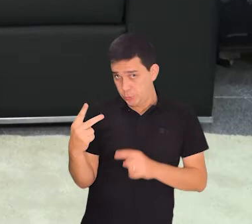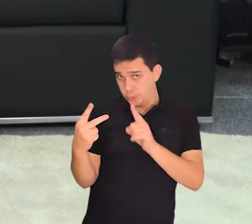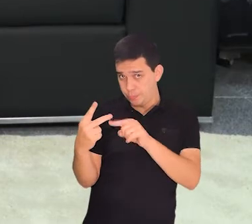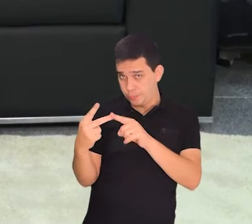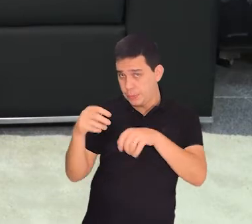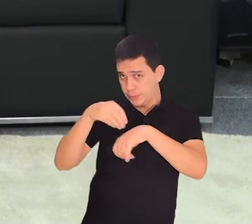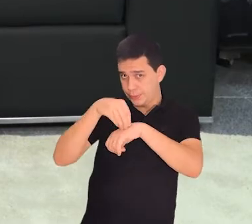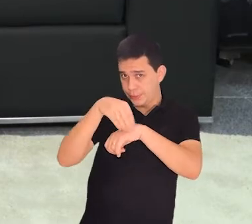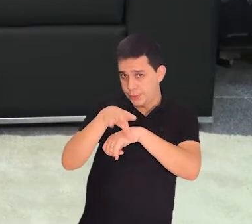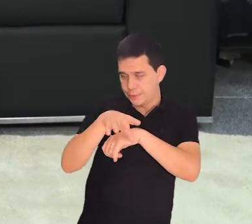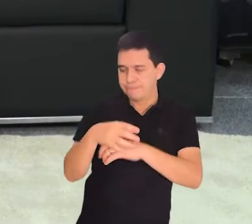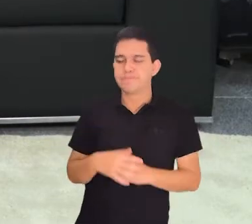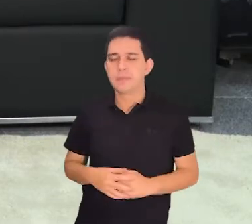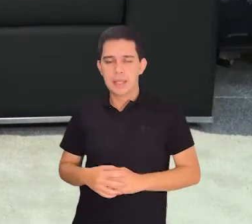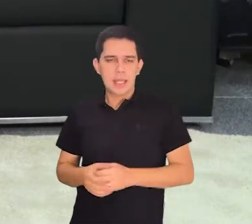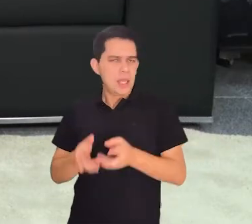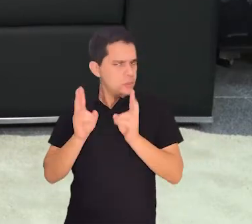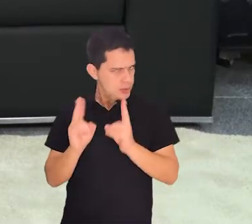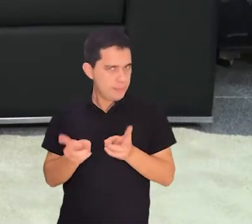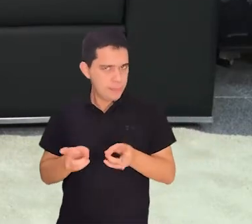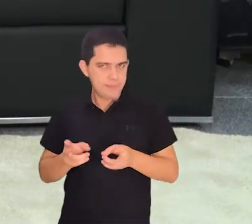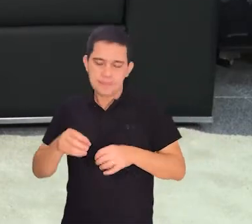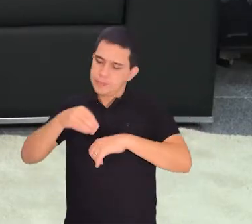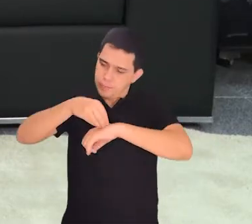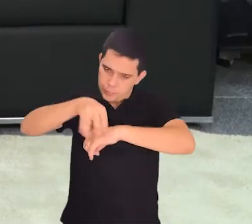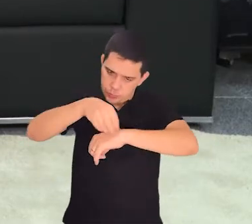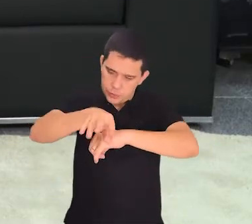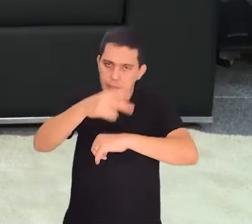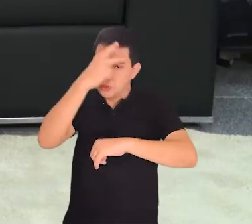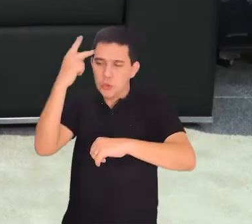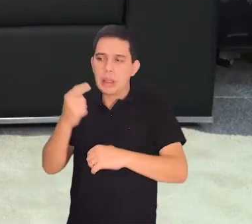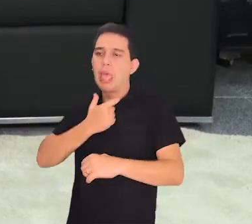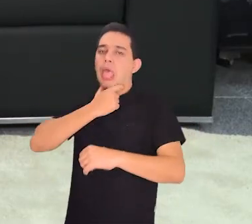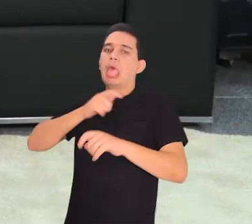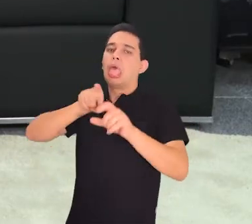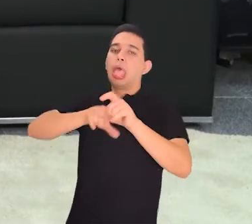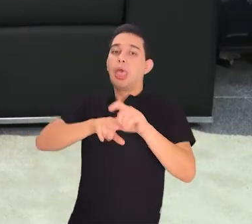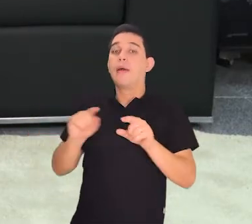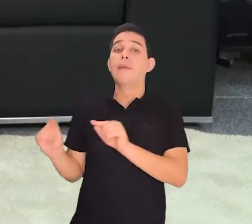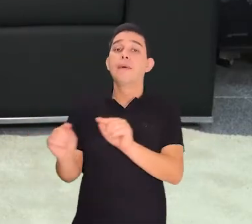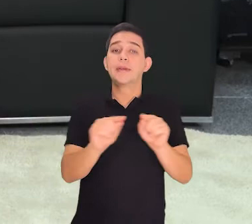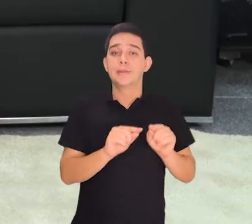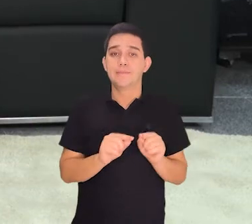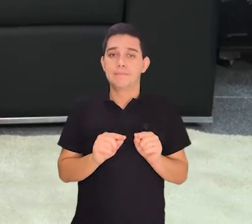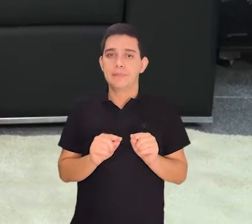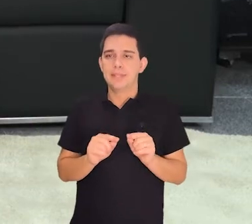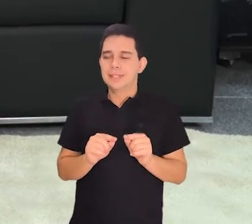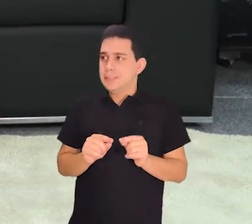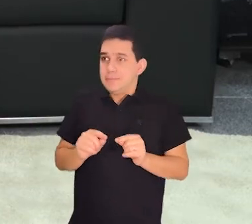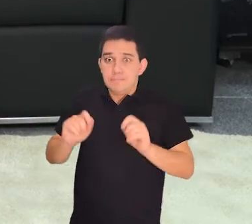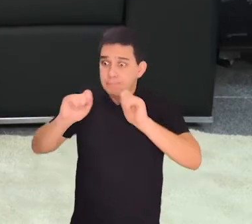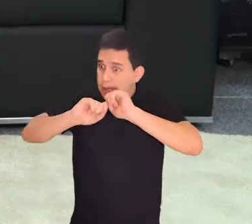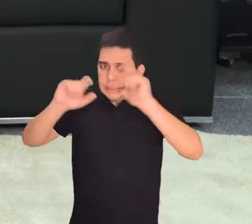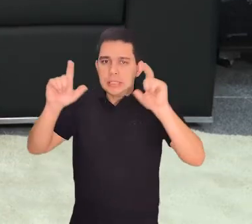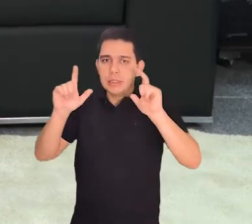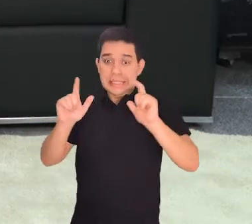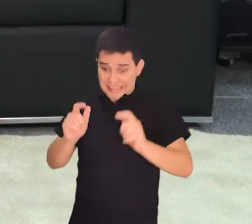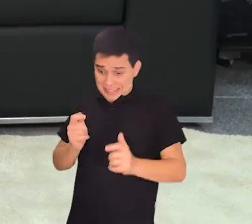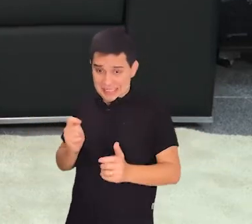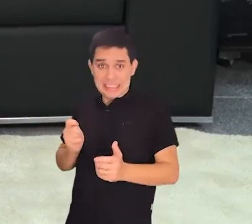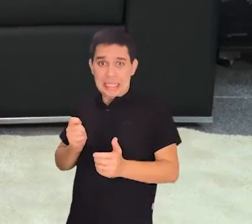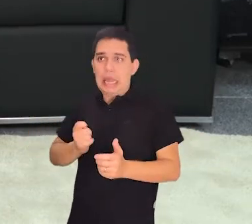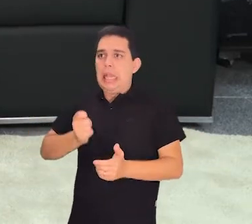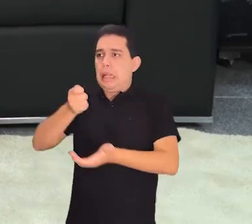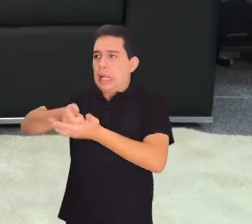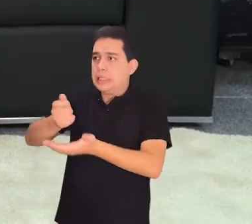né, para uma pessoa com relação à dívida é dê muita atenção aos gastos eventuais, né, que são aqueles